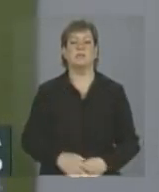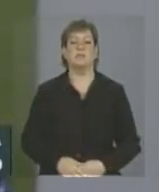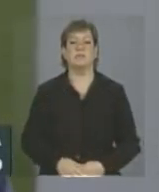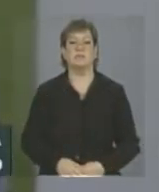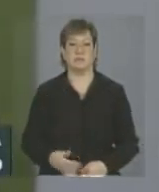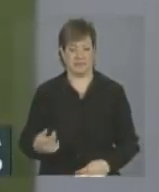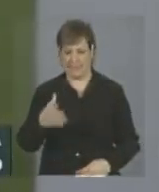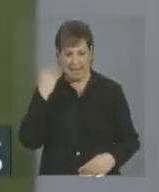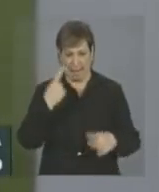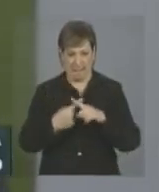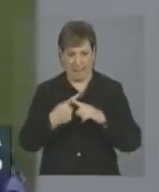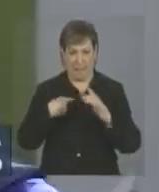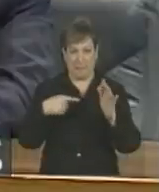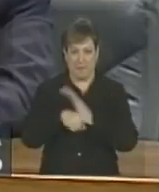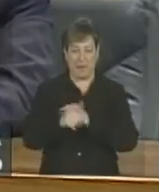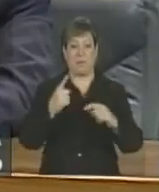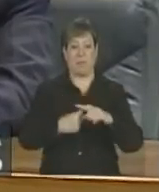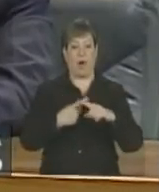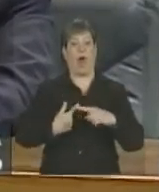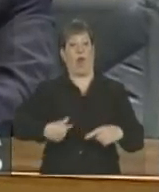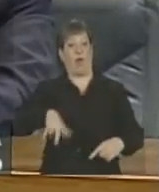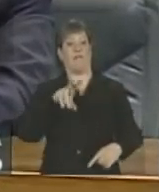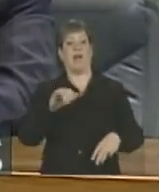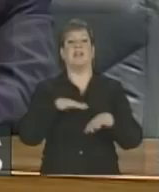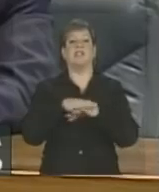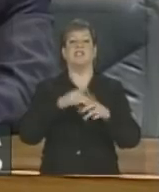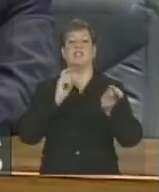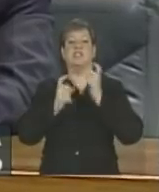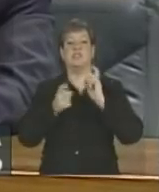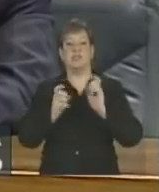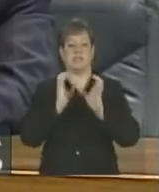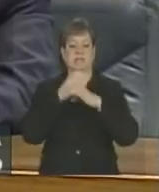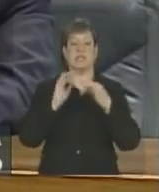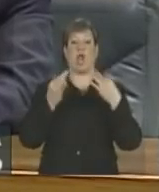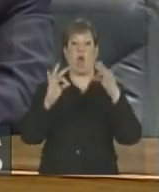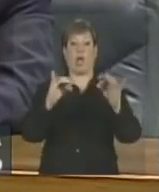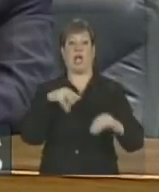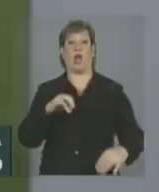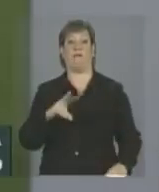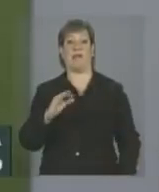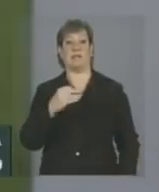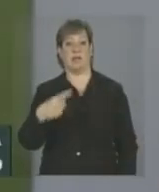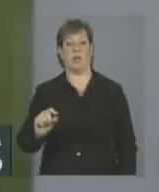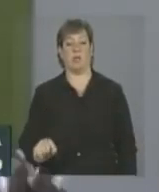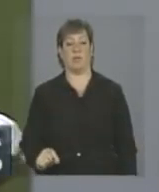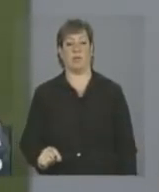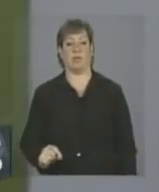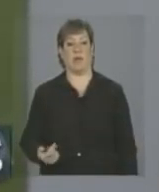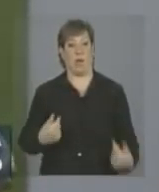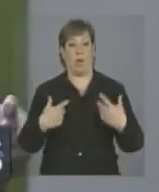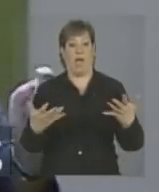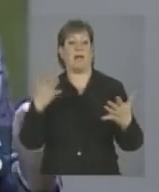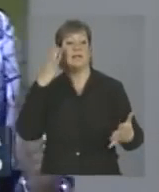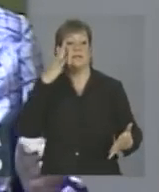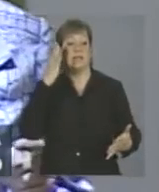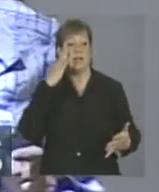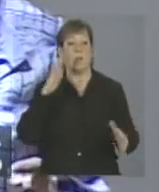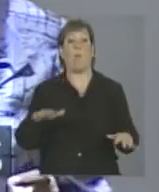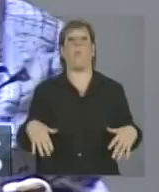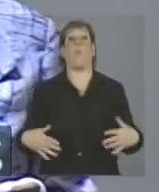Sabe por que eu perguntei quantos engenheiros? Porque nós vamos discutir ciência, tecnologia e inovação. Eu quero saber qual